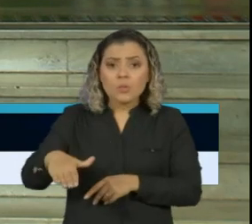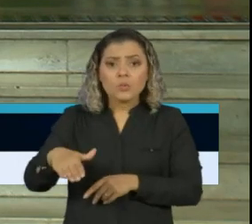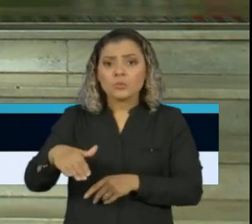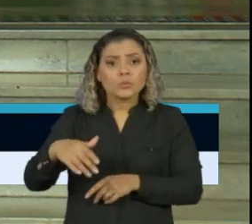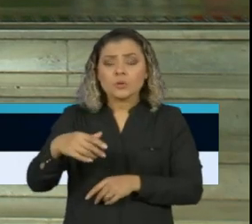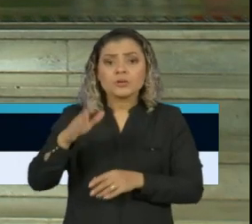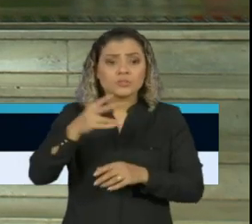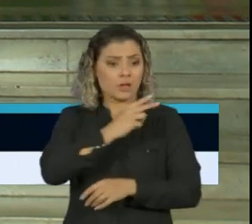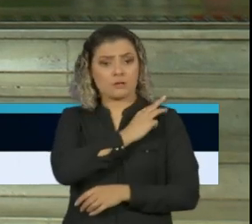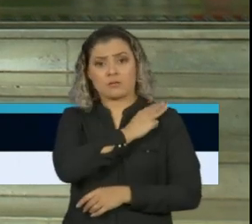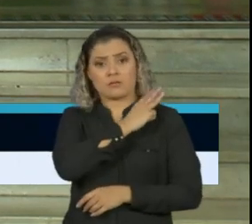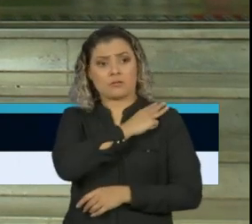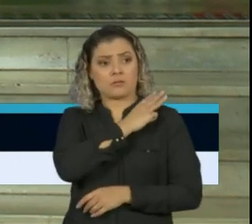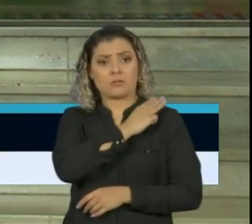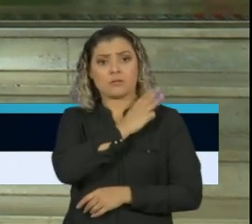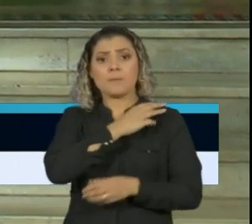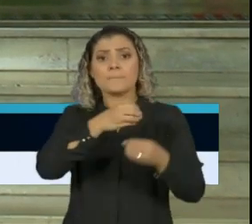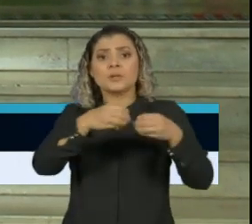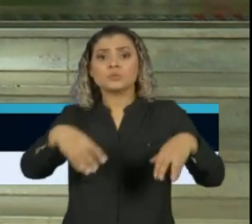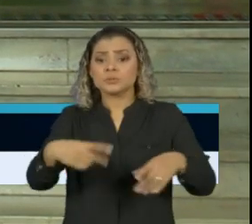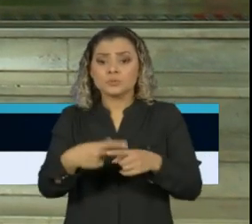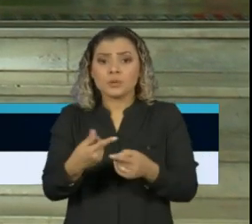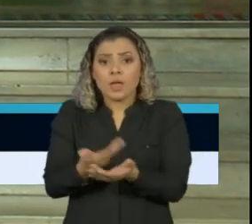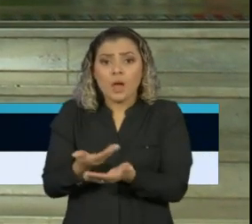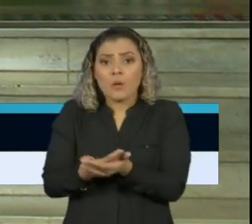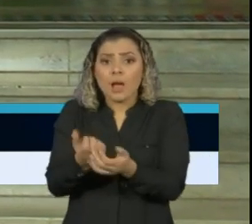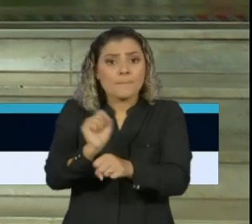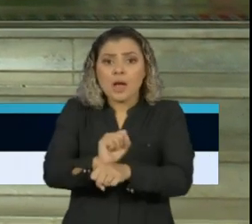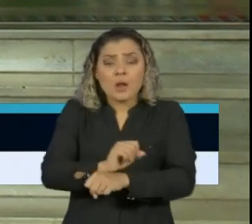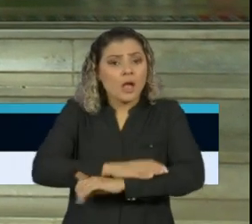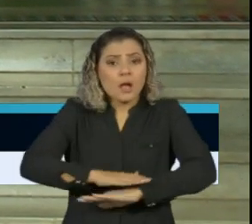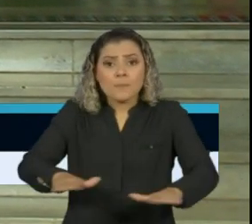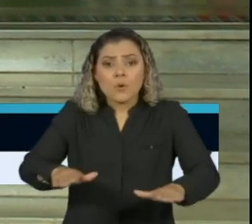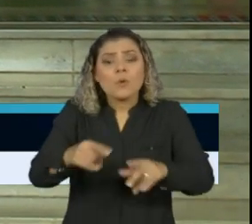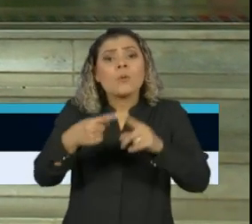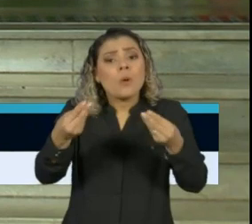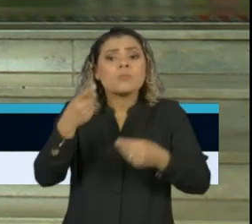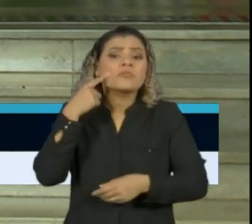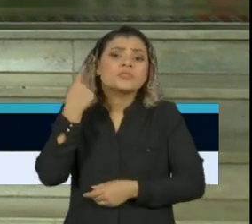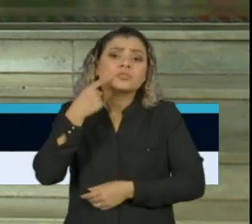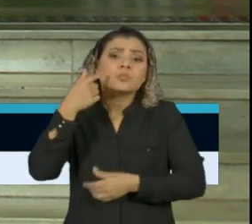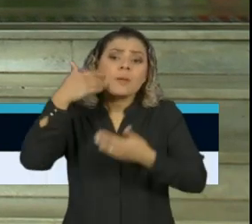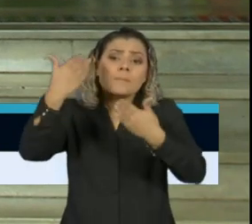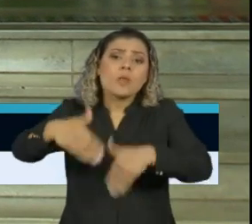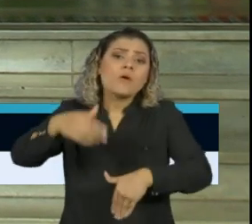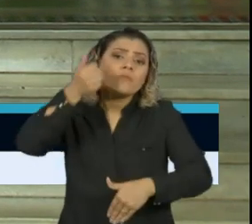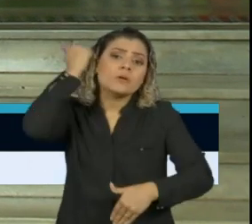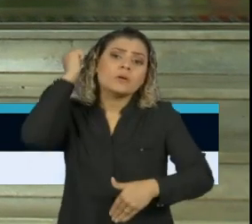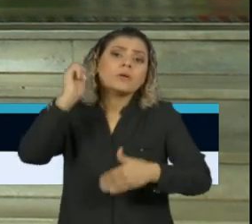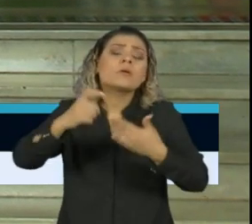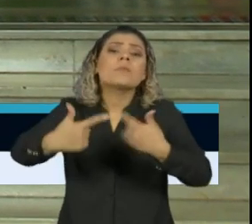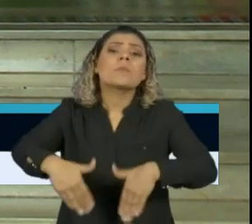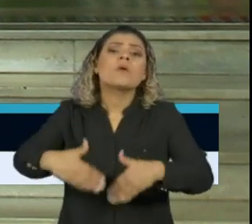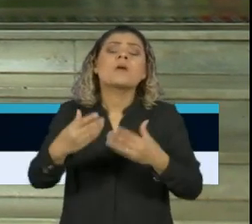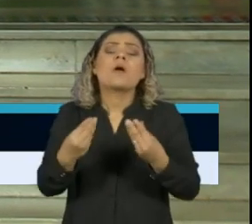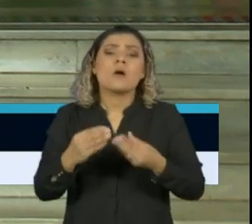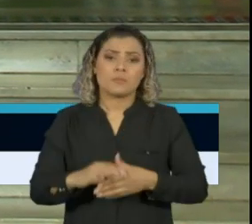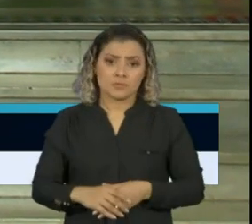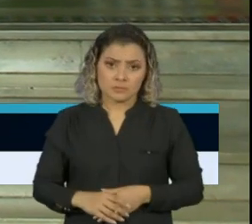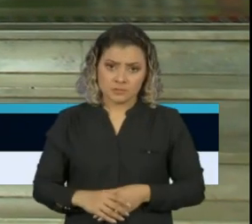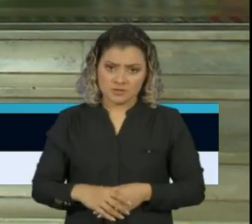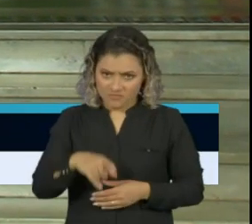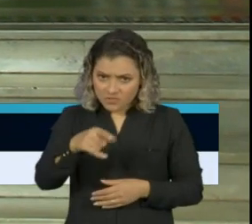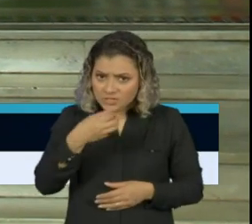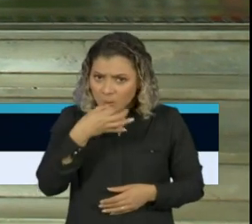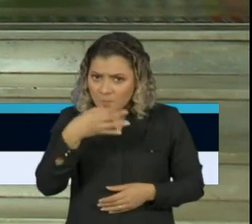ano do ensino médio, eles podem ser prejudicados aí para fazer o vestibular. Eu queria saber se o senhor